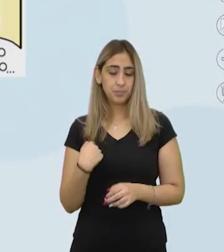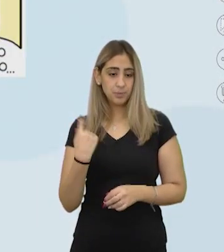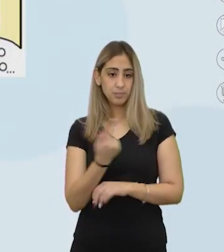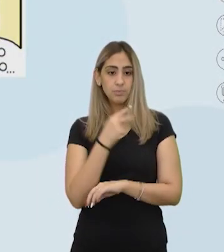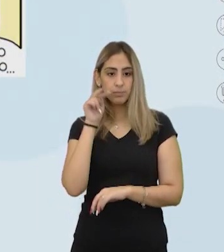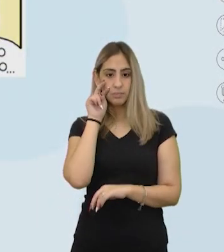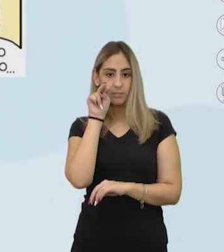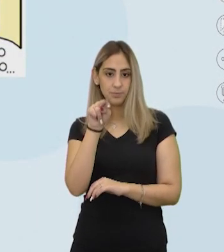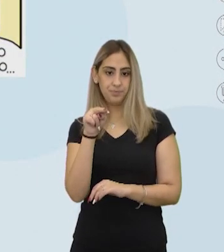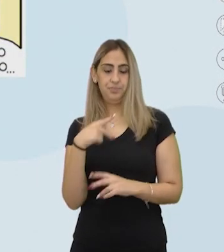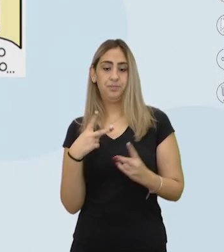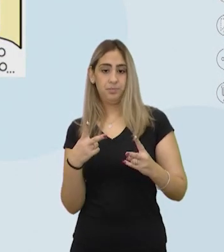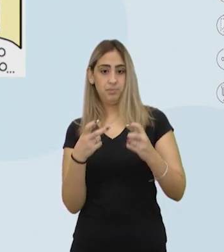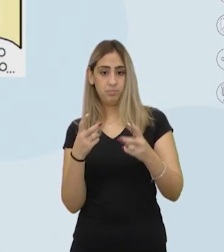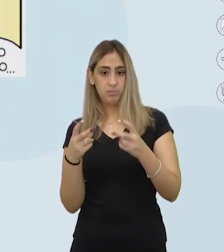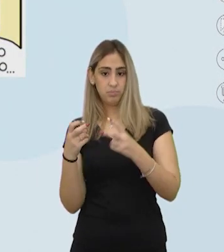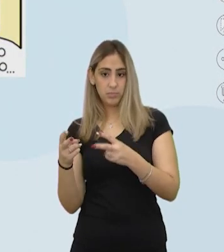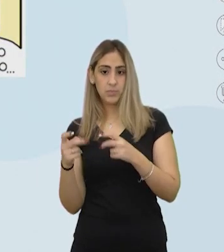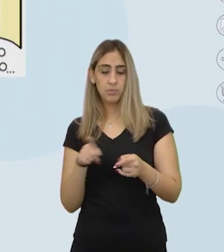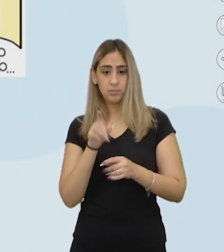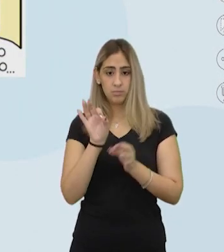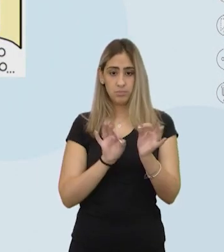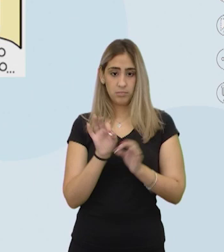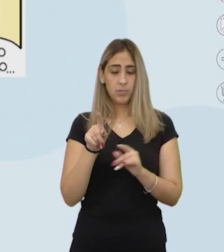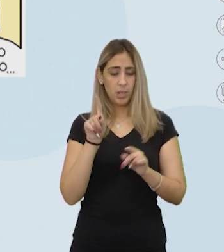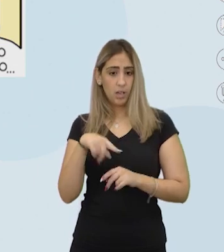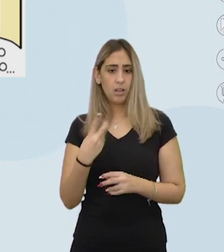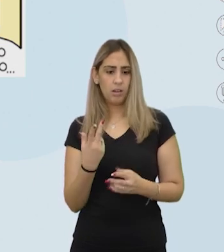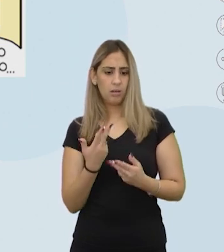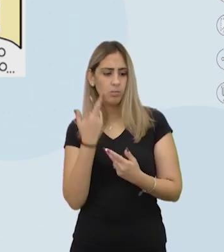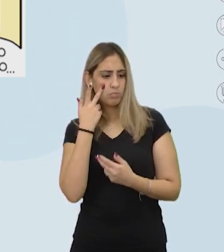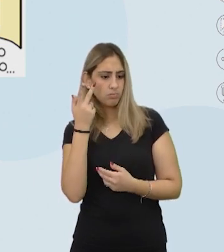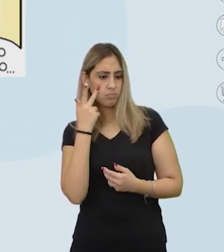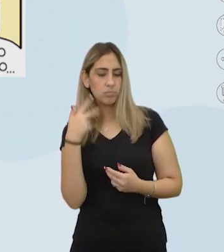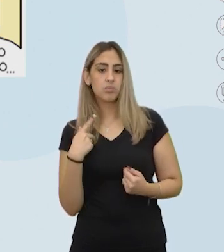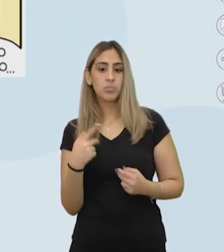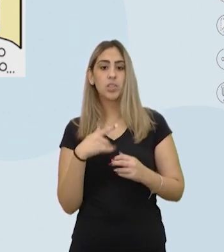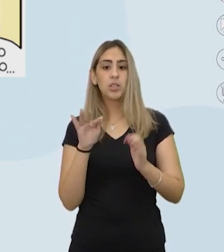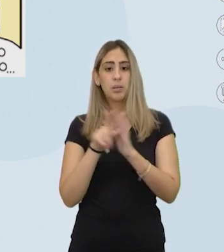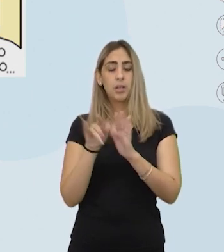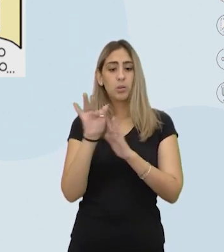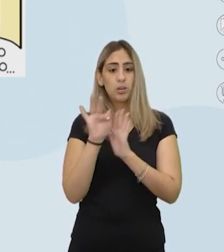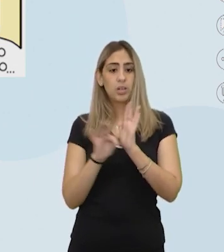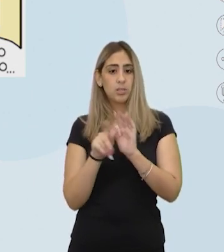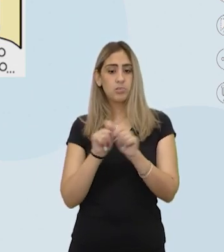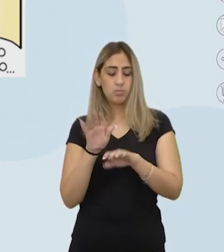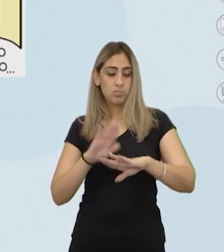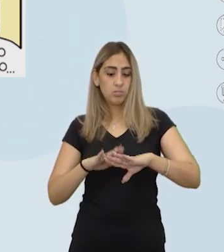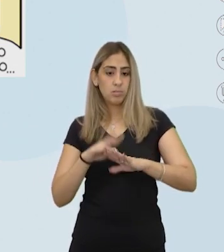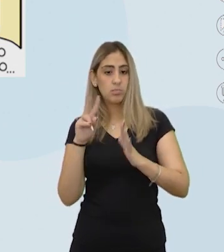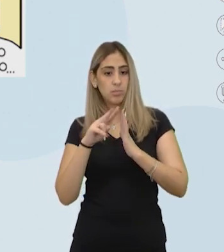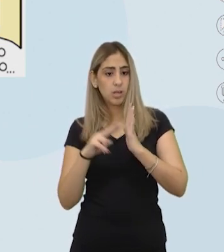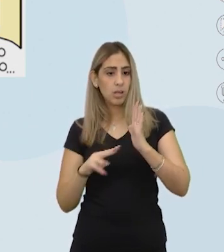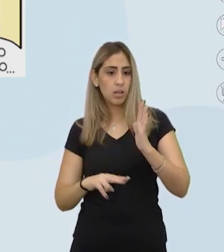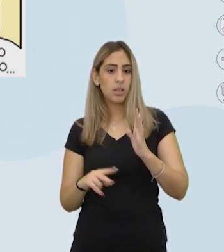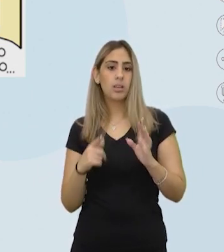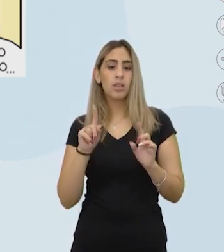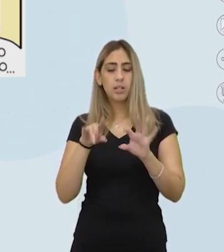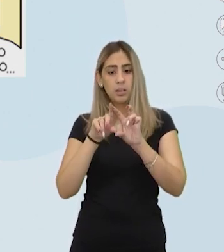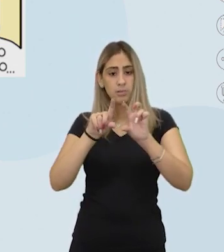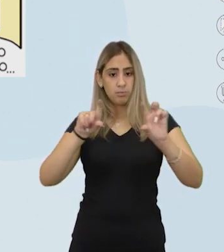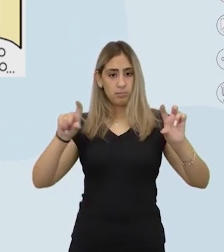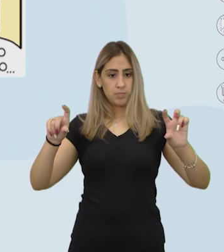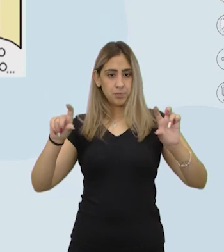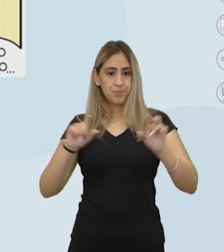gente começar a perceber que o uso das orações coordenadas é bem comum, inclusive nos textos que a gente mais lê, né? Que são as tirinhas, né?